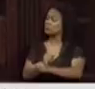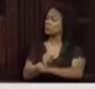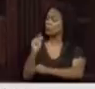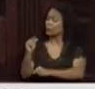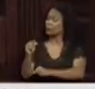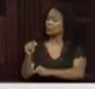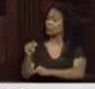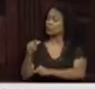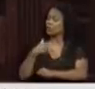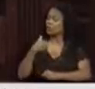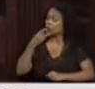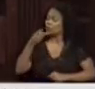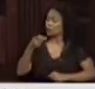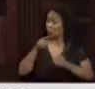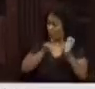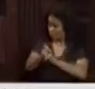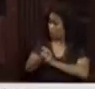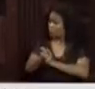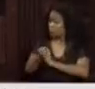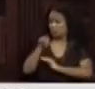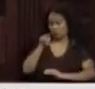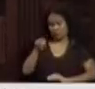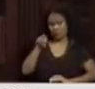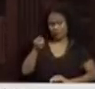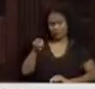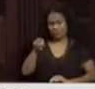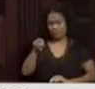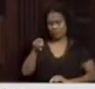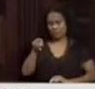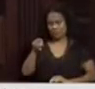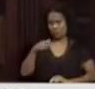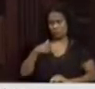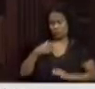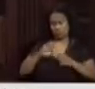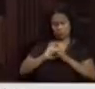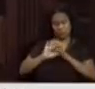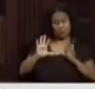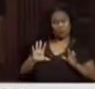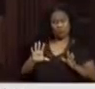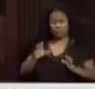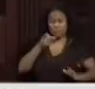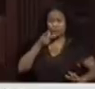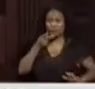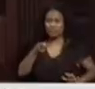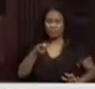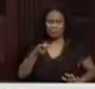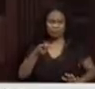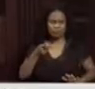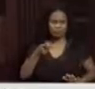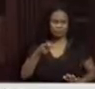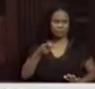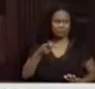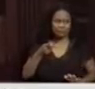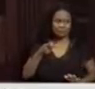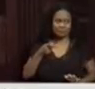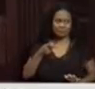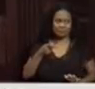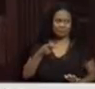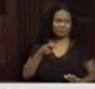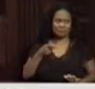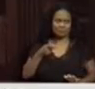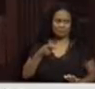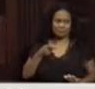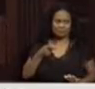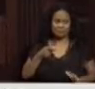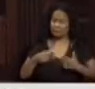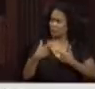Eu perguntei para o senhor se o senhor deixaria isso. A senhora não tem direito de falar depois do prazo. porque é